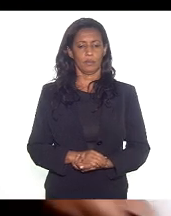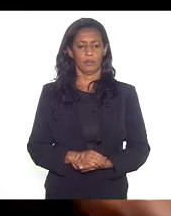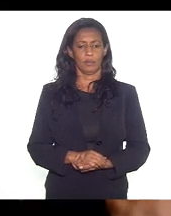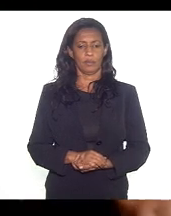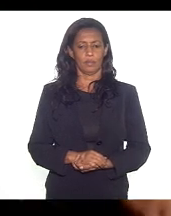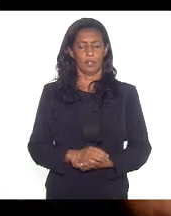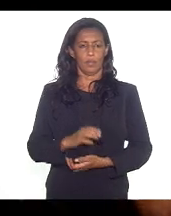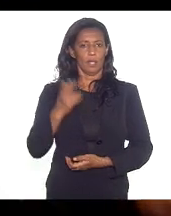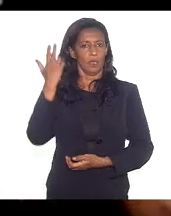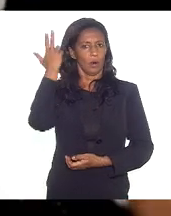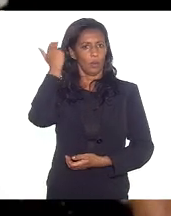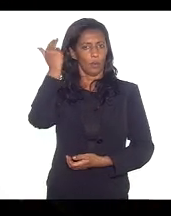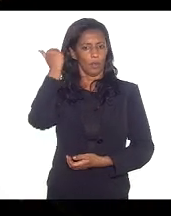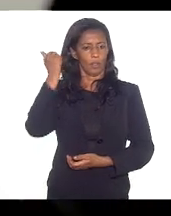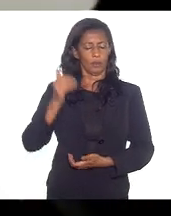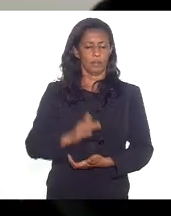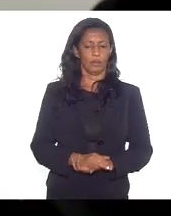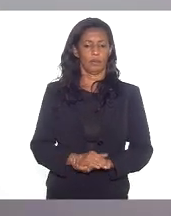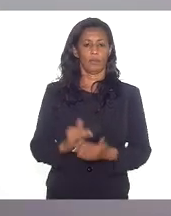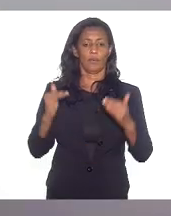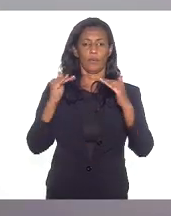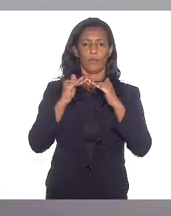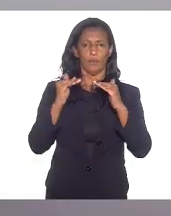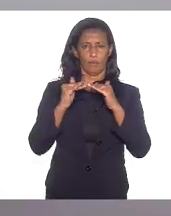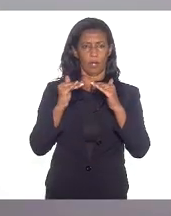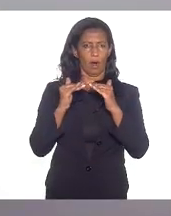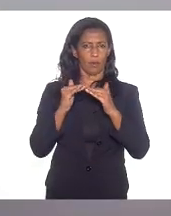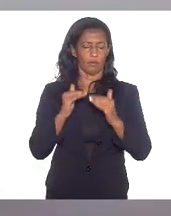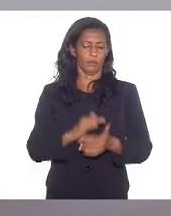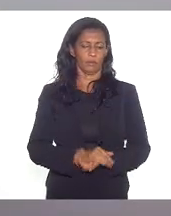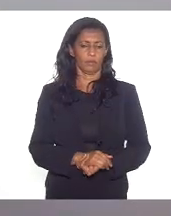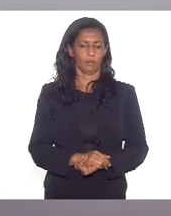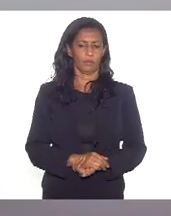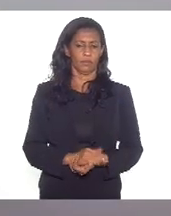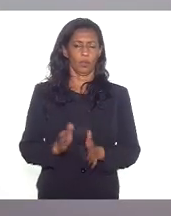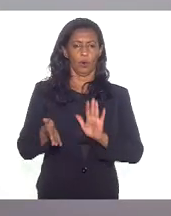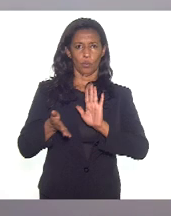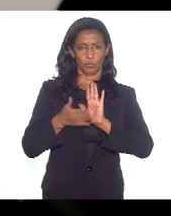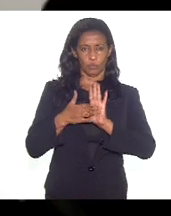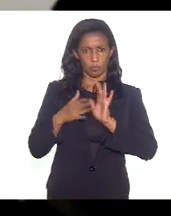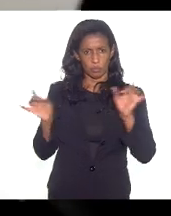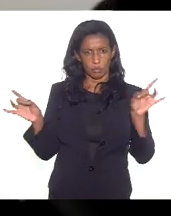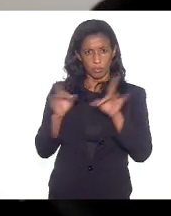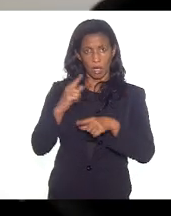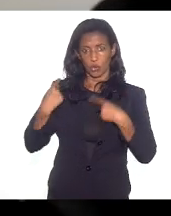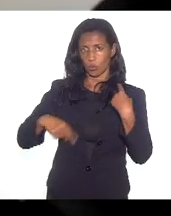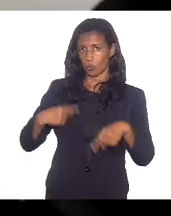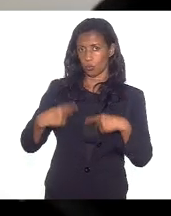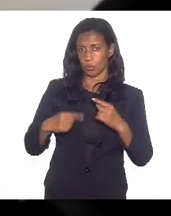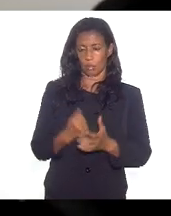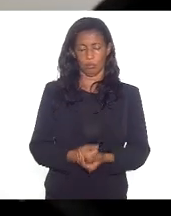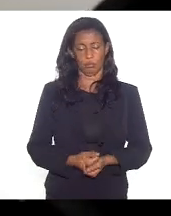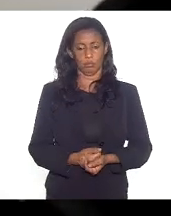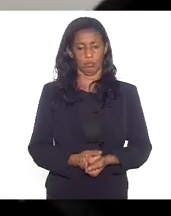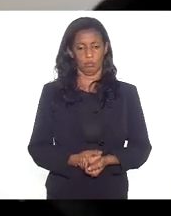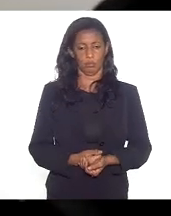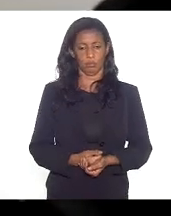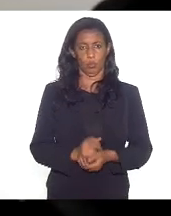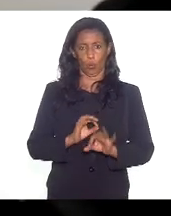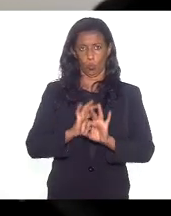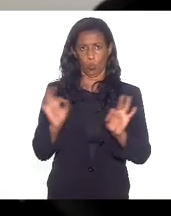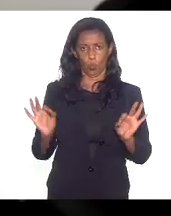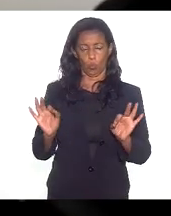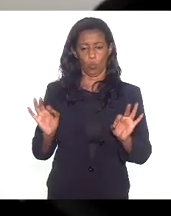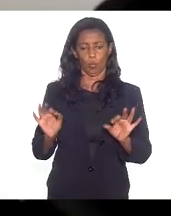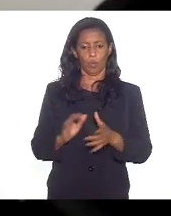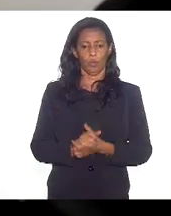Deputado Eliomar Coelho. Favorável, presidente. Os pareceres emitidos em discussão. Não havendo que queira